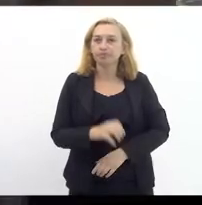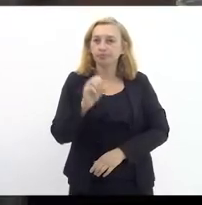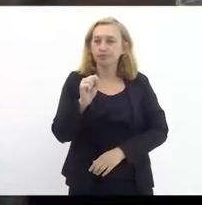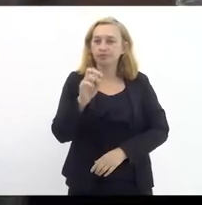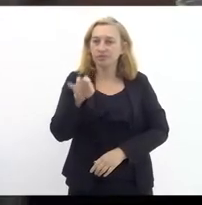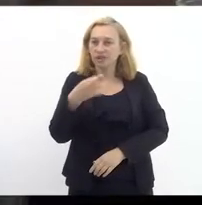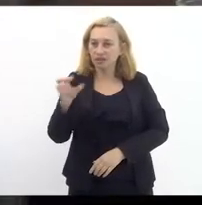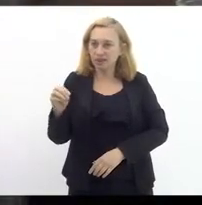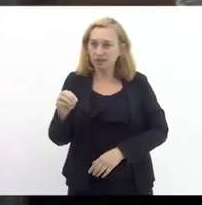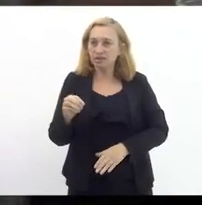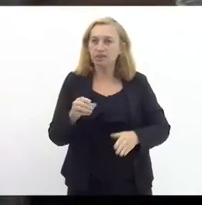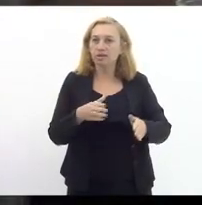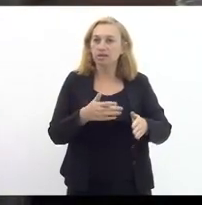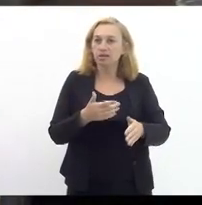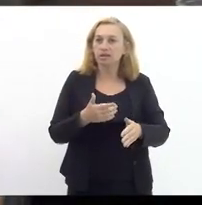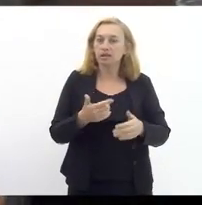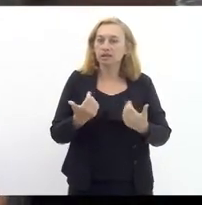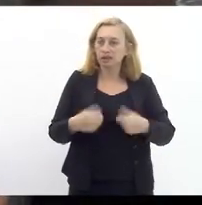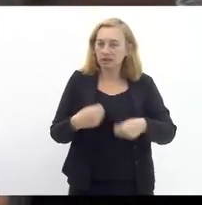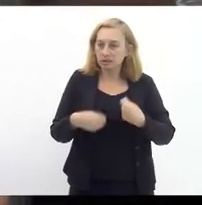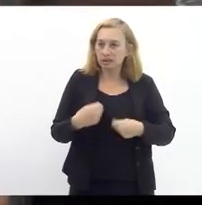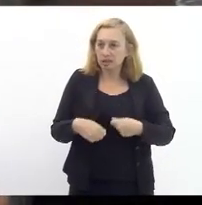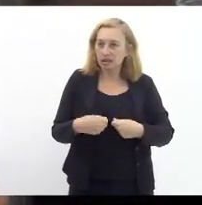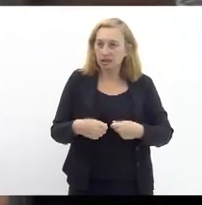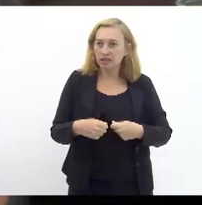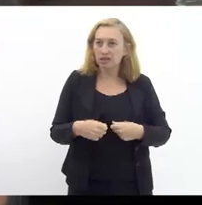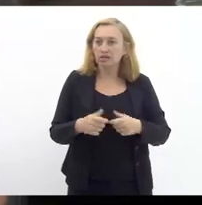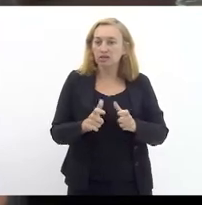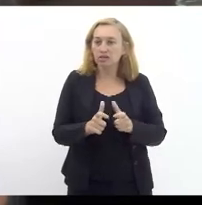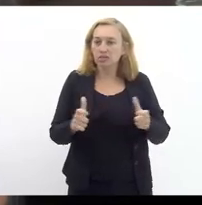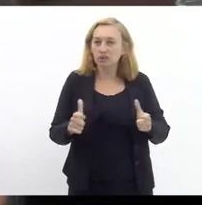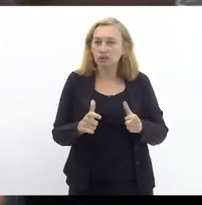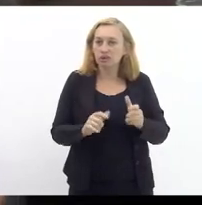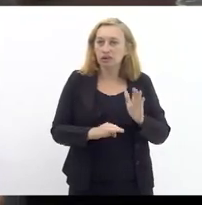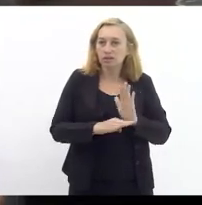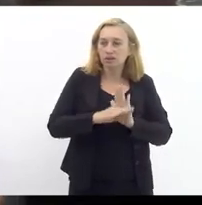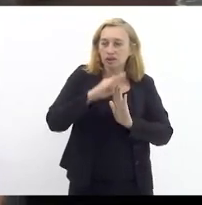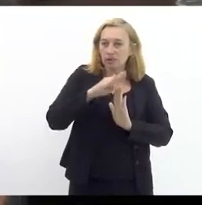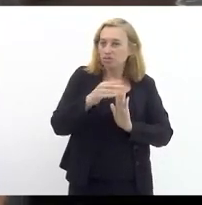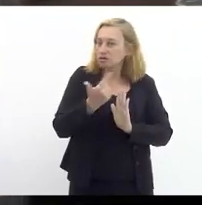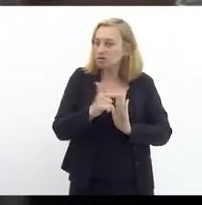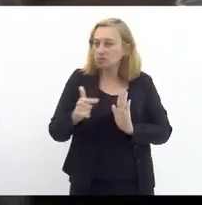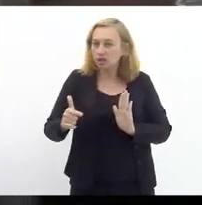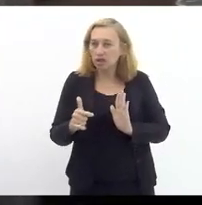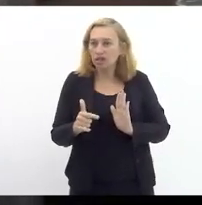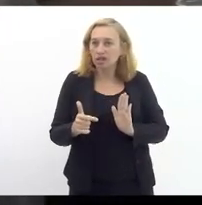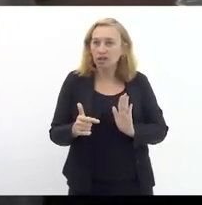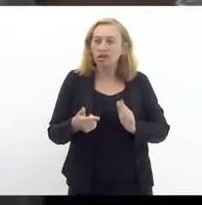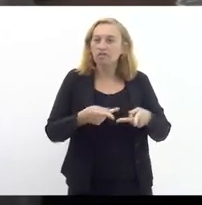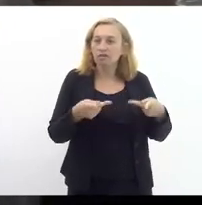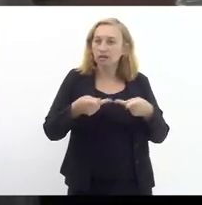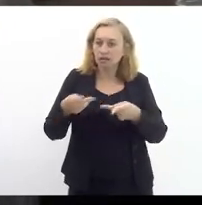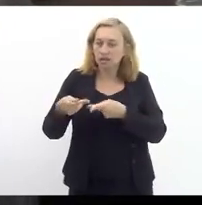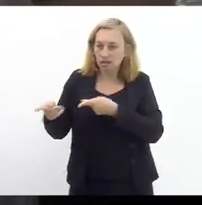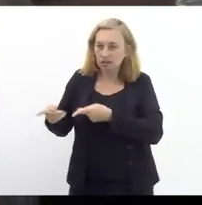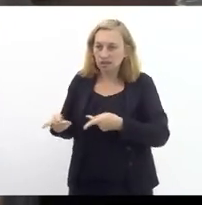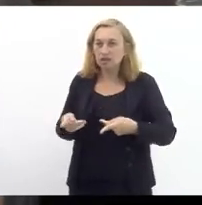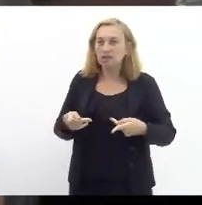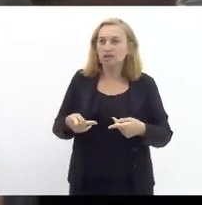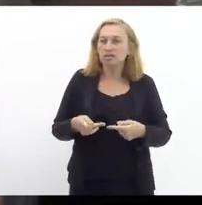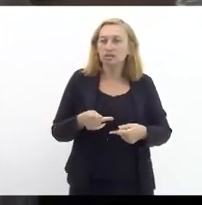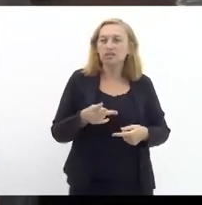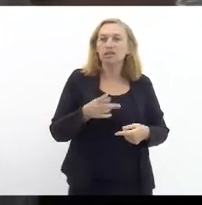têm, de fato, acessibilidade. Nessas oito, grande parte delas, os elevadores não funcionam. A gente tem feito essas visitas nas,